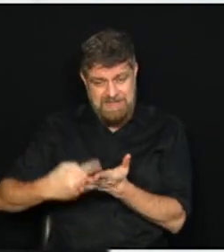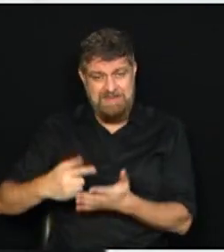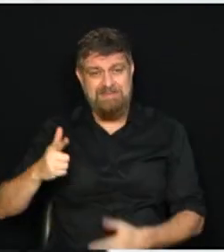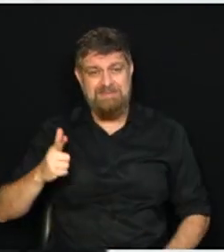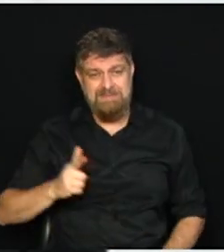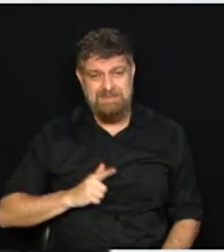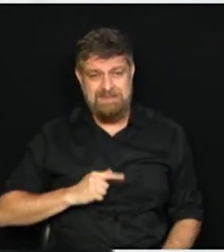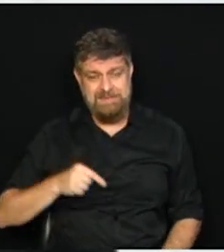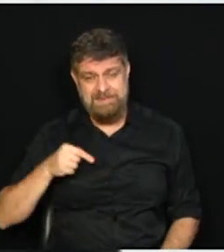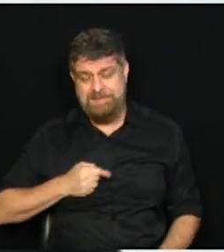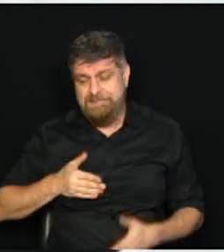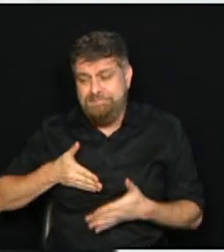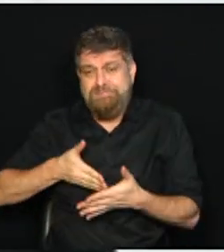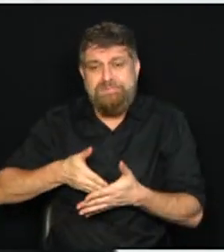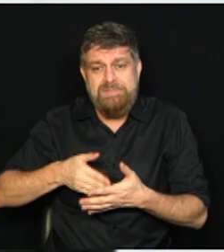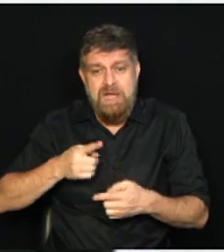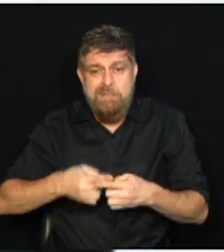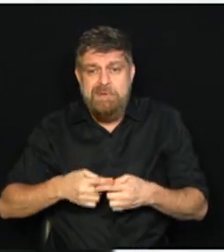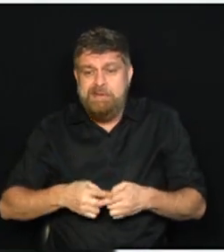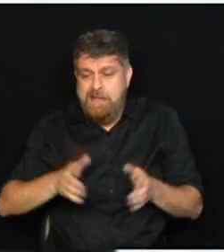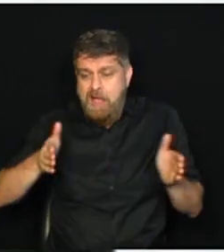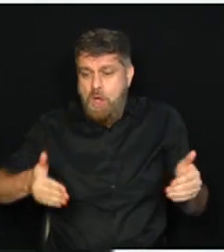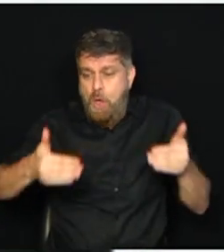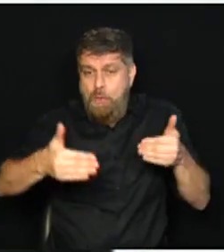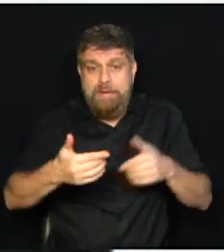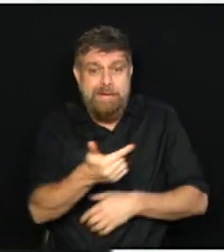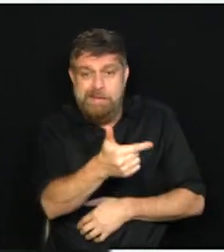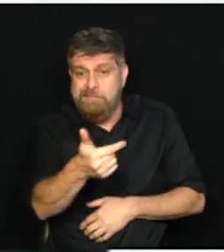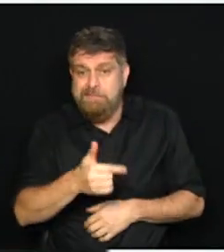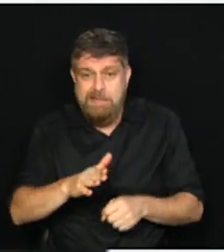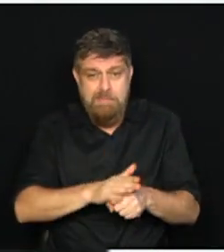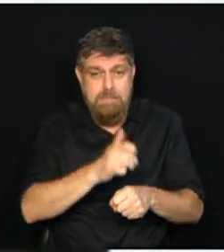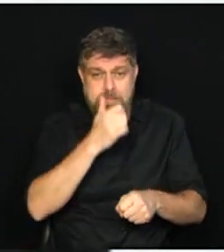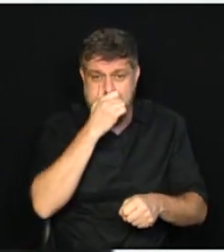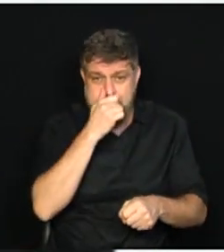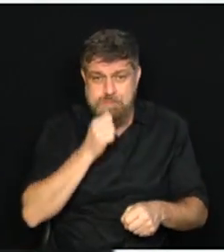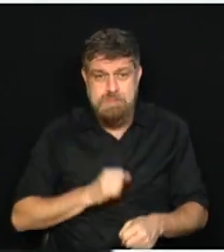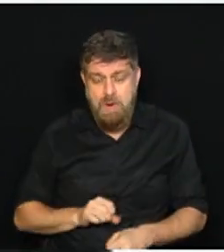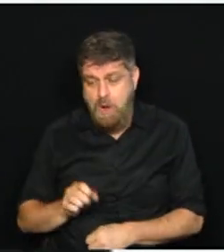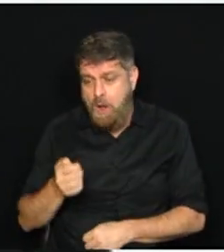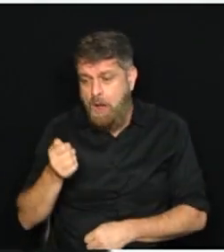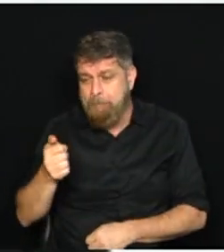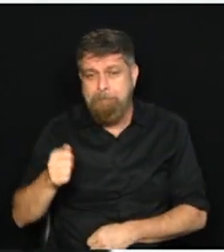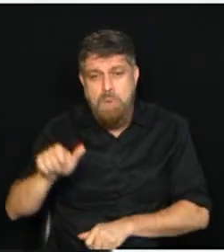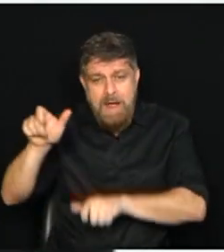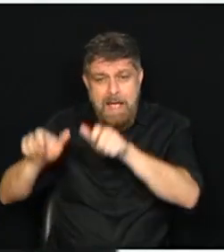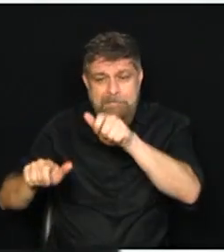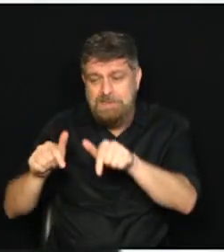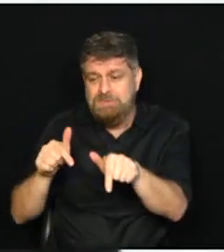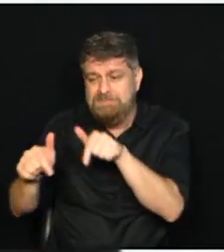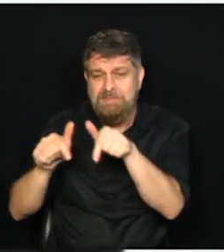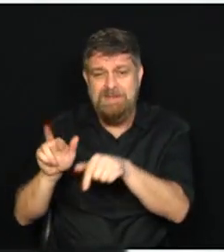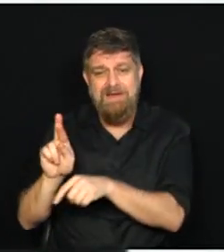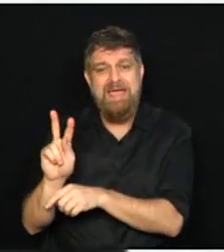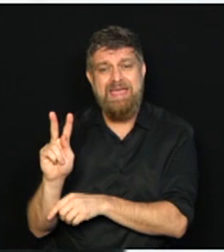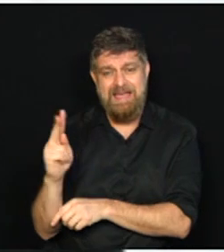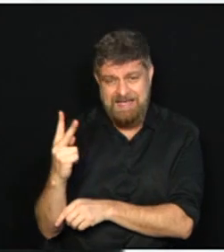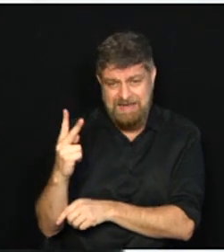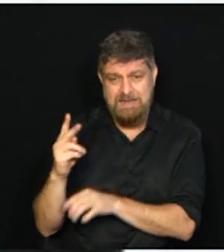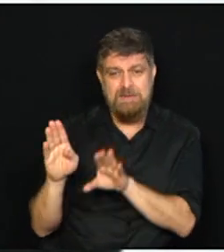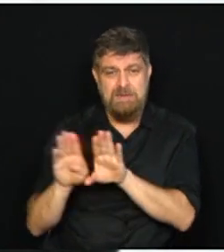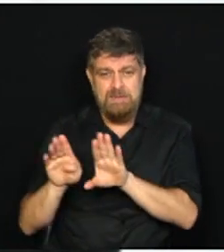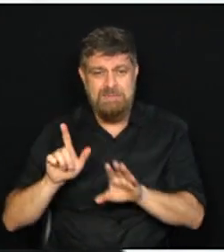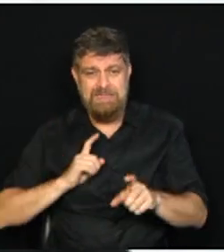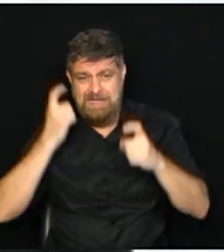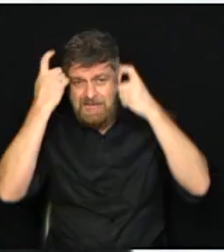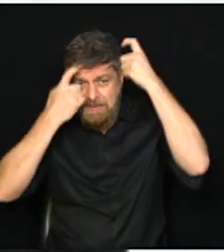por falta de espaço, literalmente, pouquinho de RH e uma preocupação com o uso